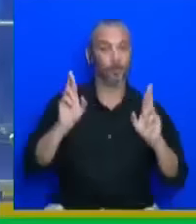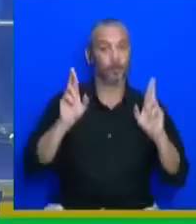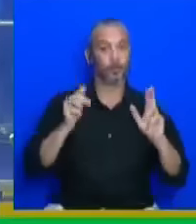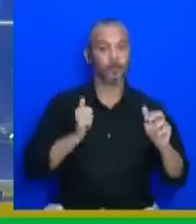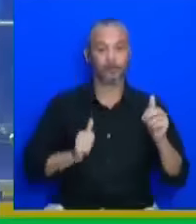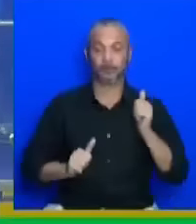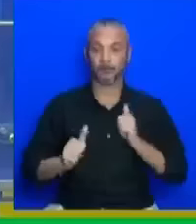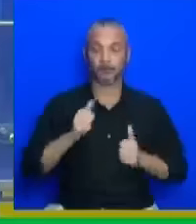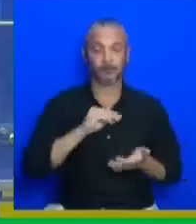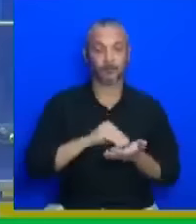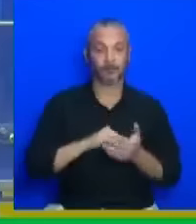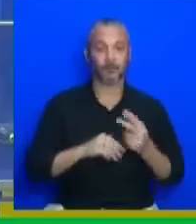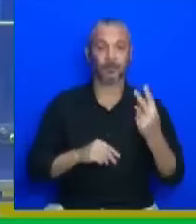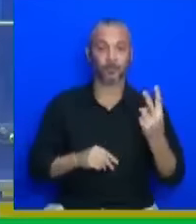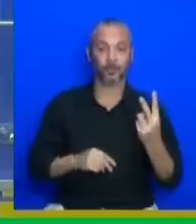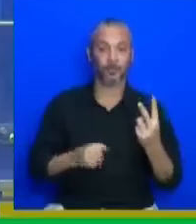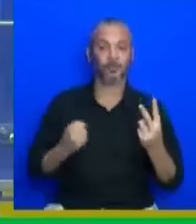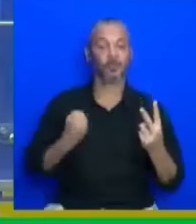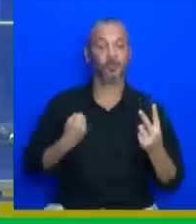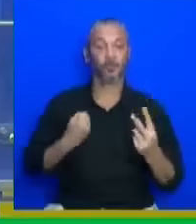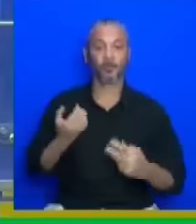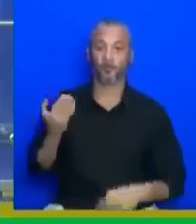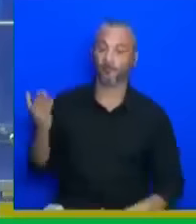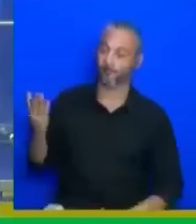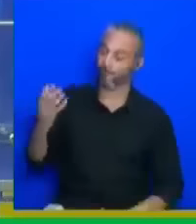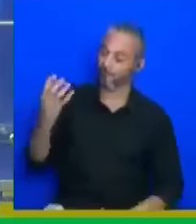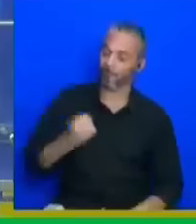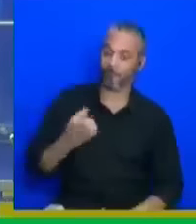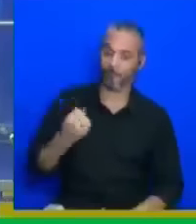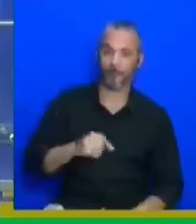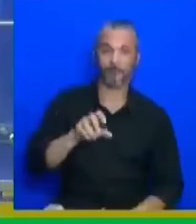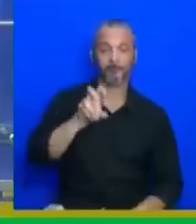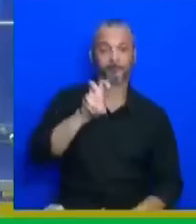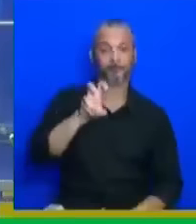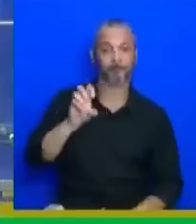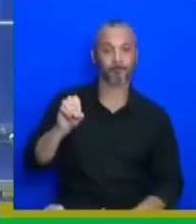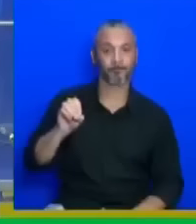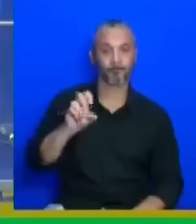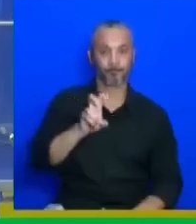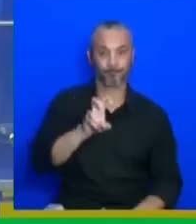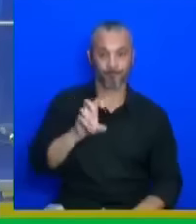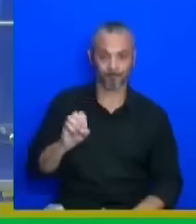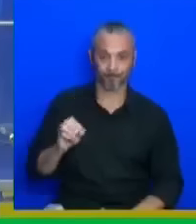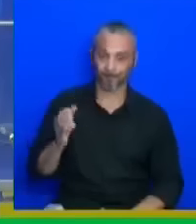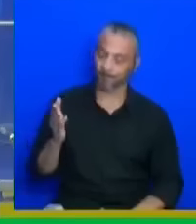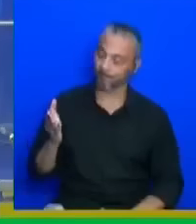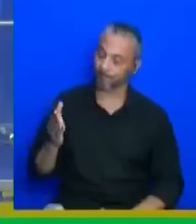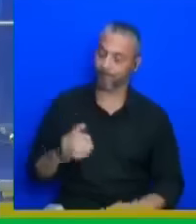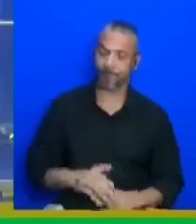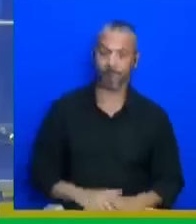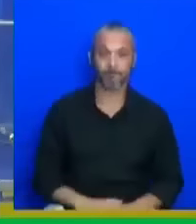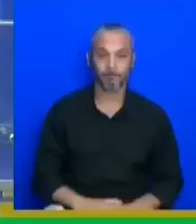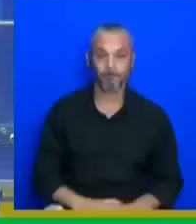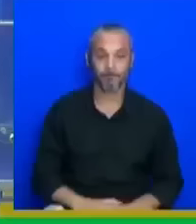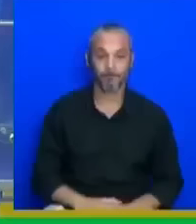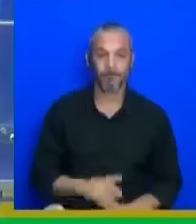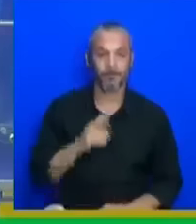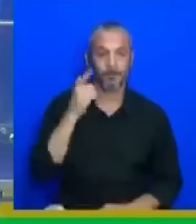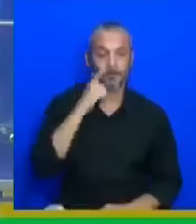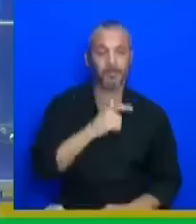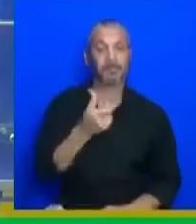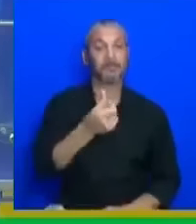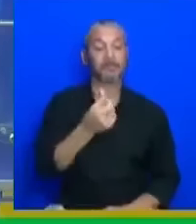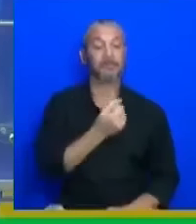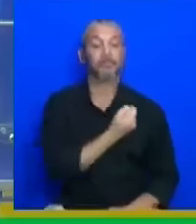expectativa. Faltam 2 números. Mais uma dezena na tela. Bola branca, 50. Branca, 50. Vamos chamar o